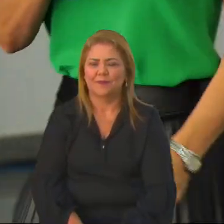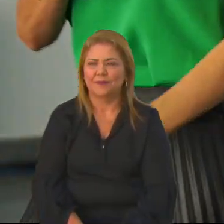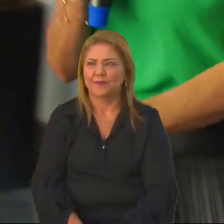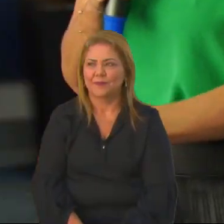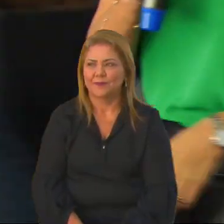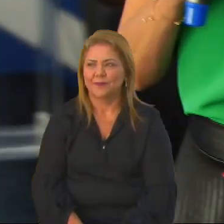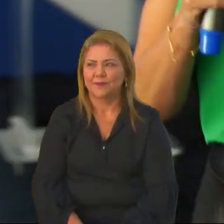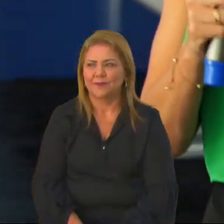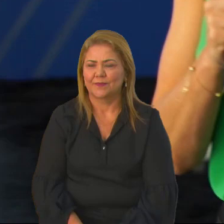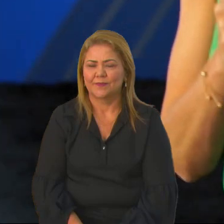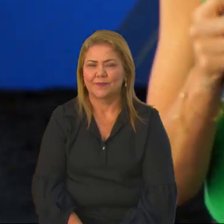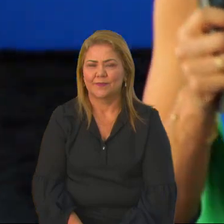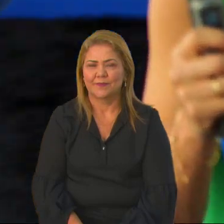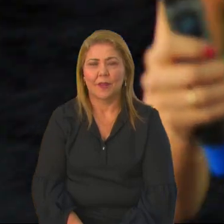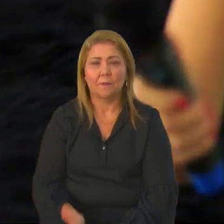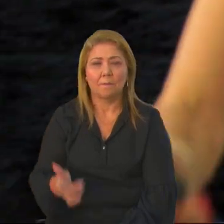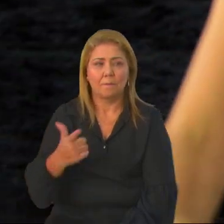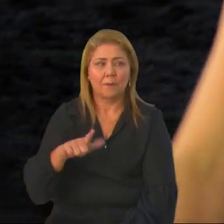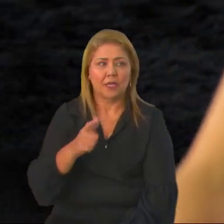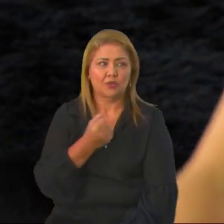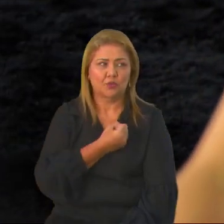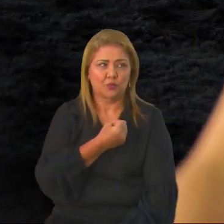Mais um número, por favor.